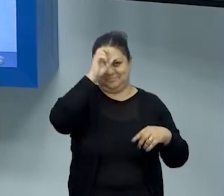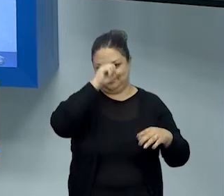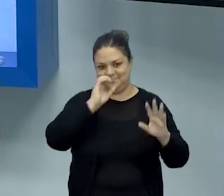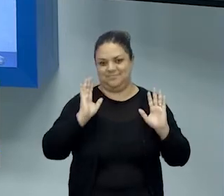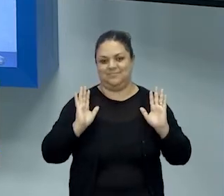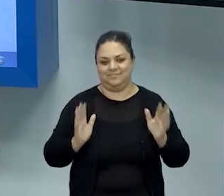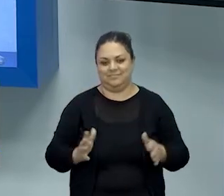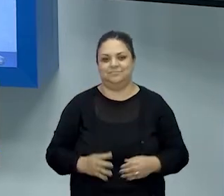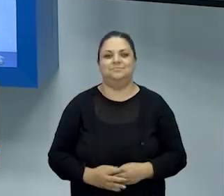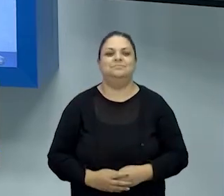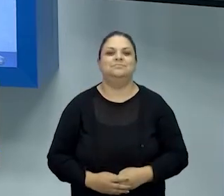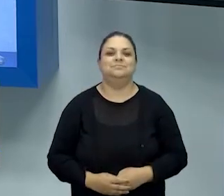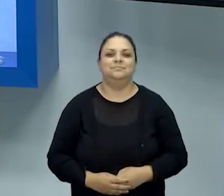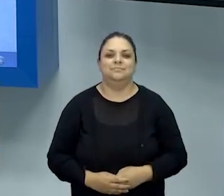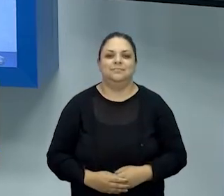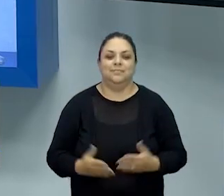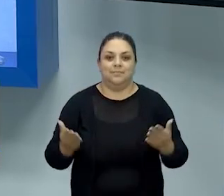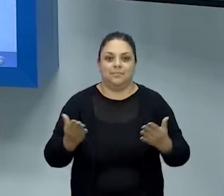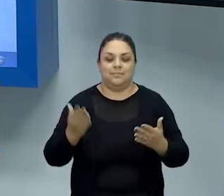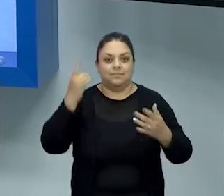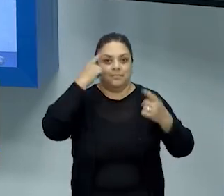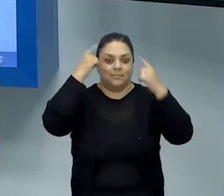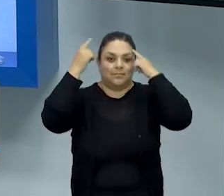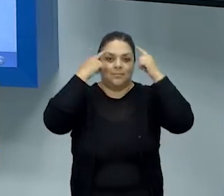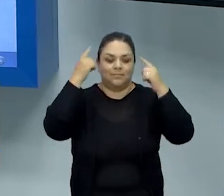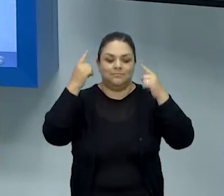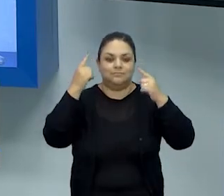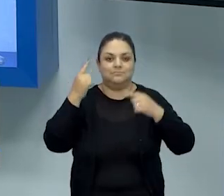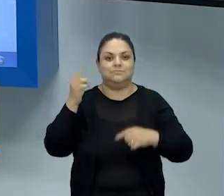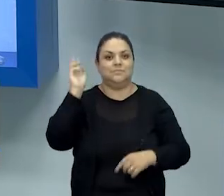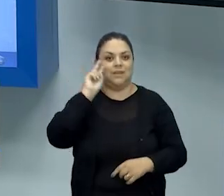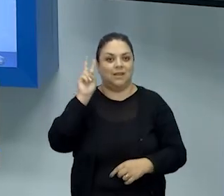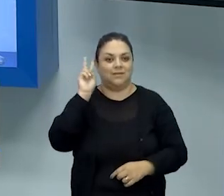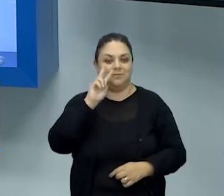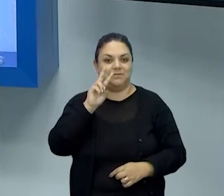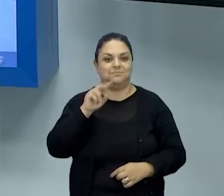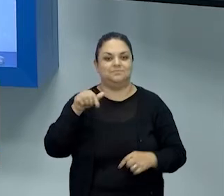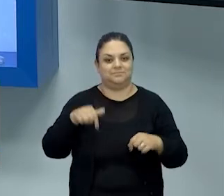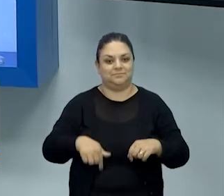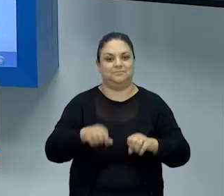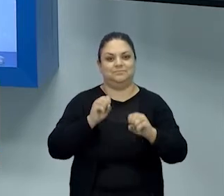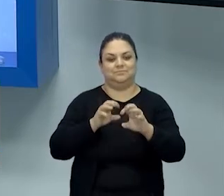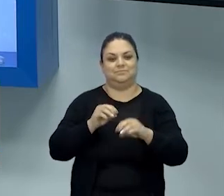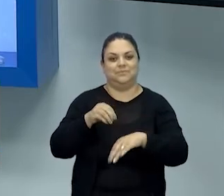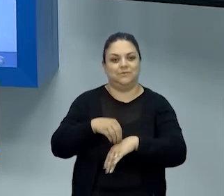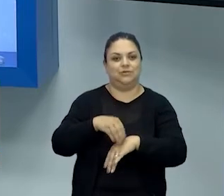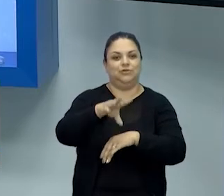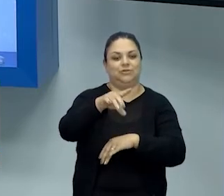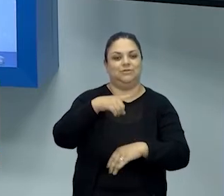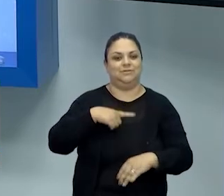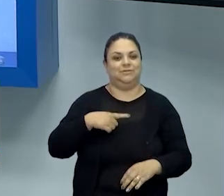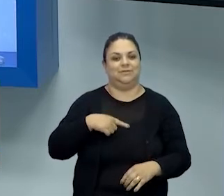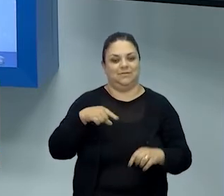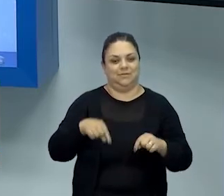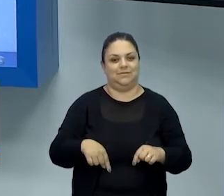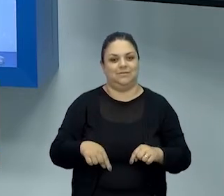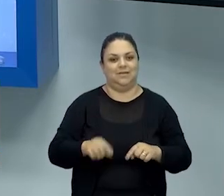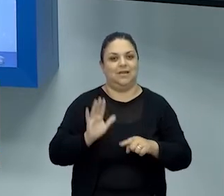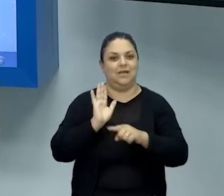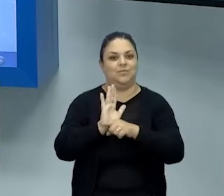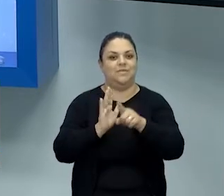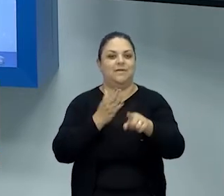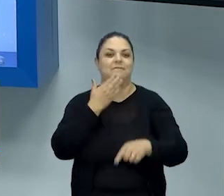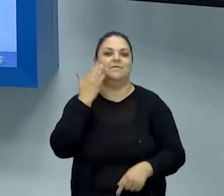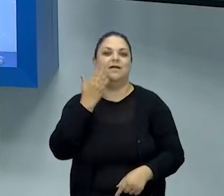né? Então a gente vai relembrar e aí eu vou, nessa aula ainda, dar uma dica aí para vocês que vai